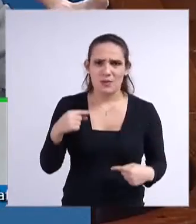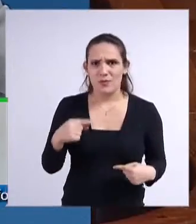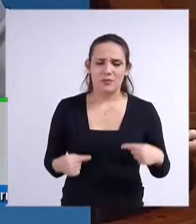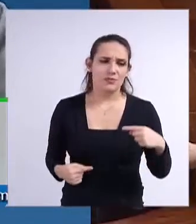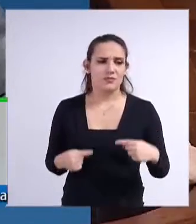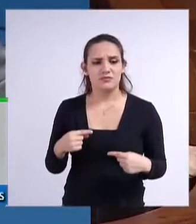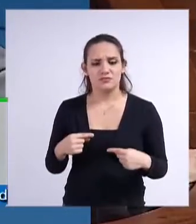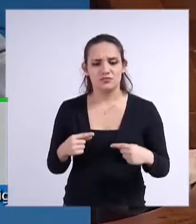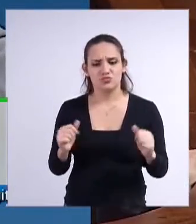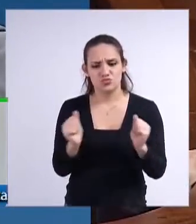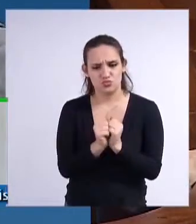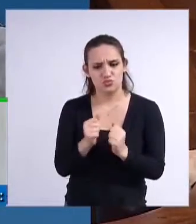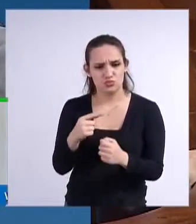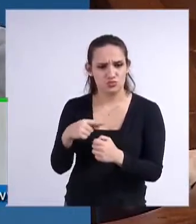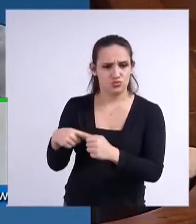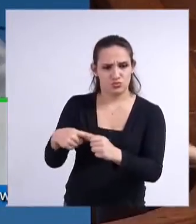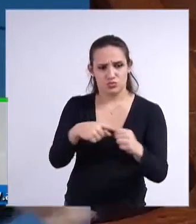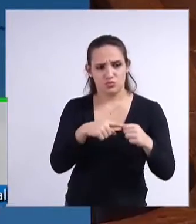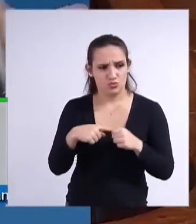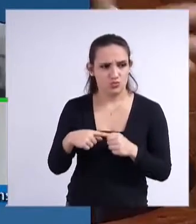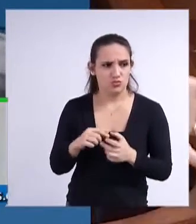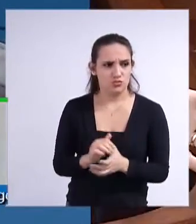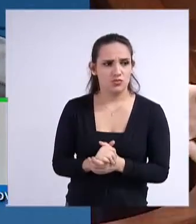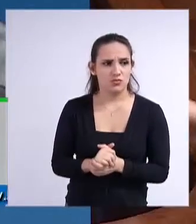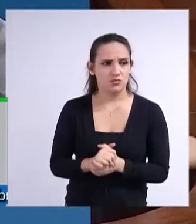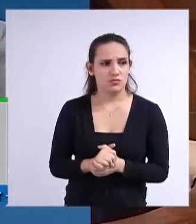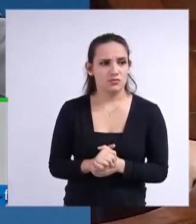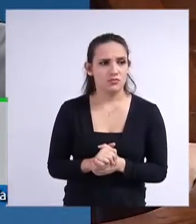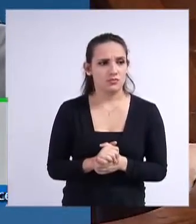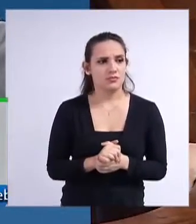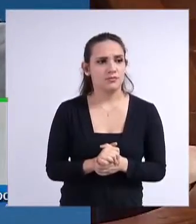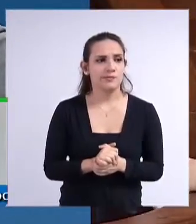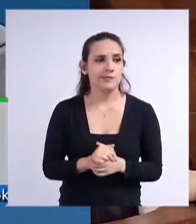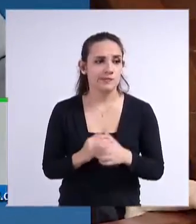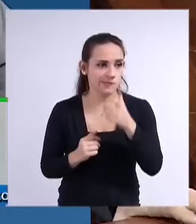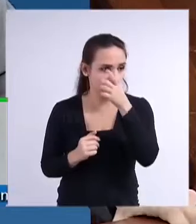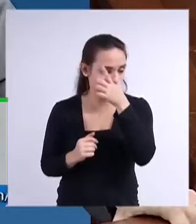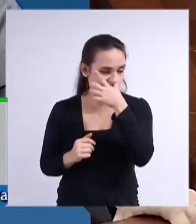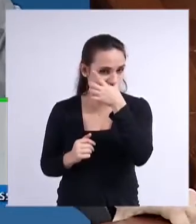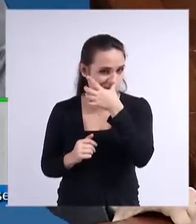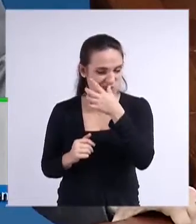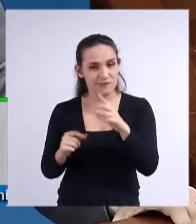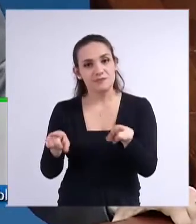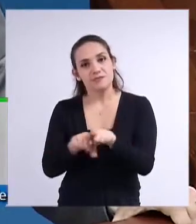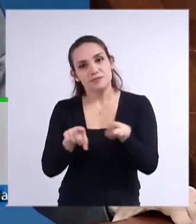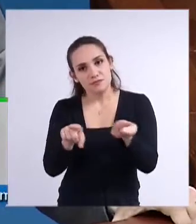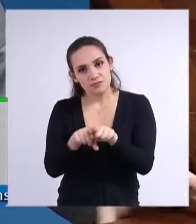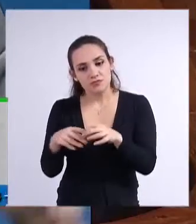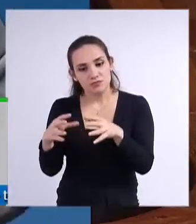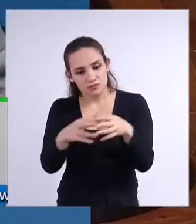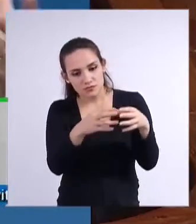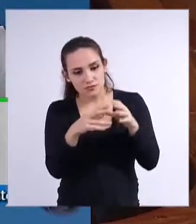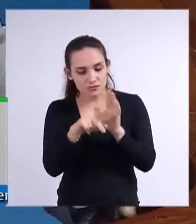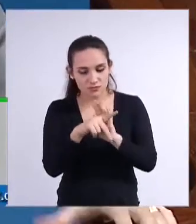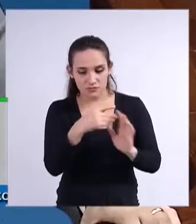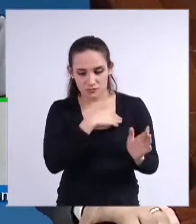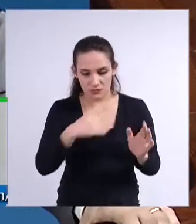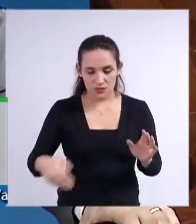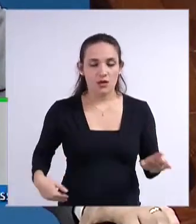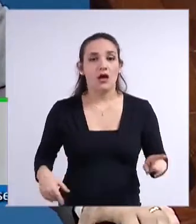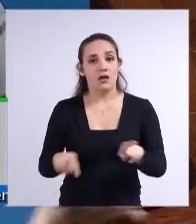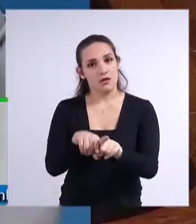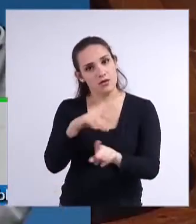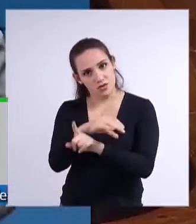com os municípios, com as ações do governo do Estado, com a